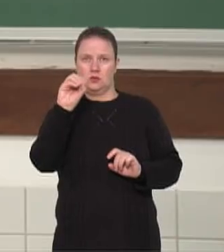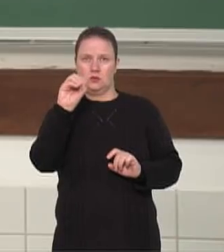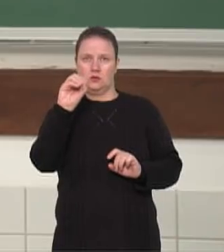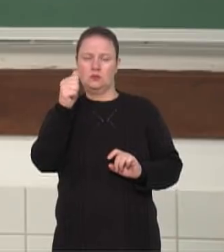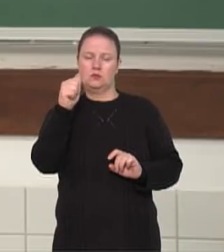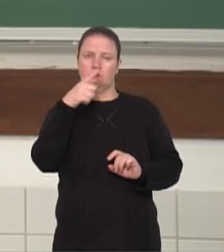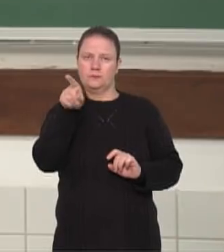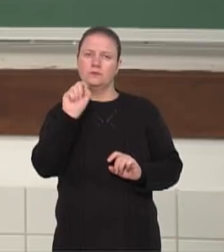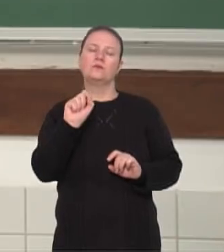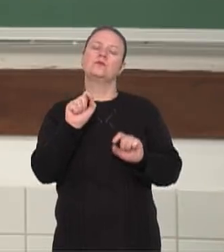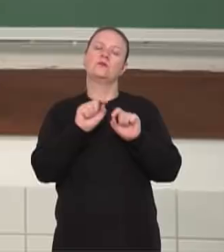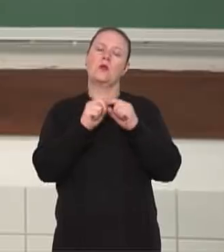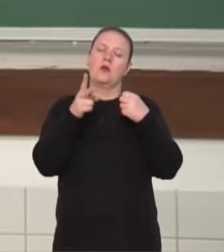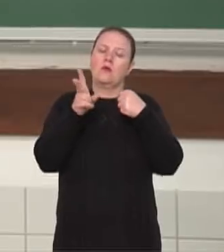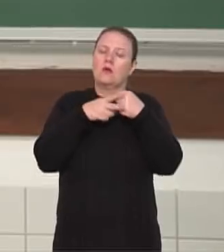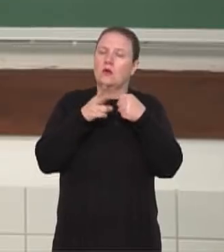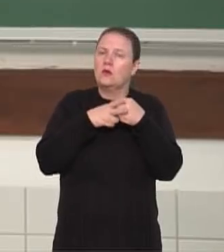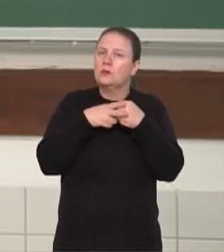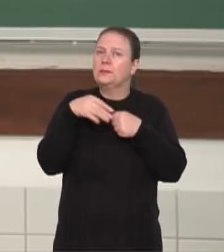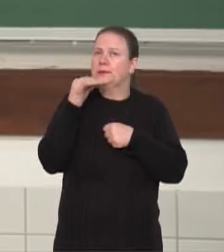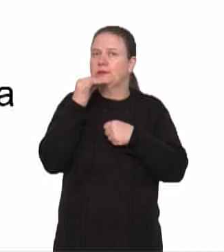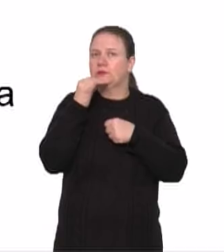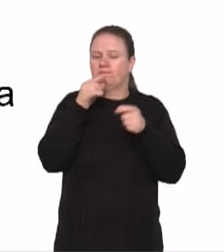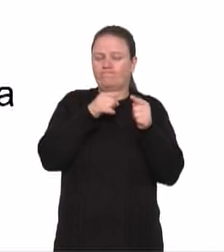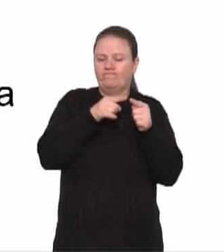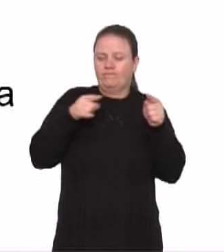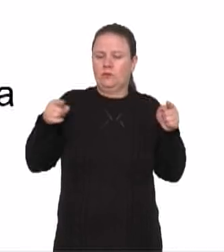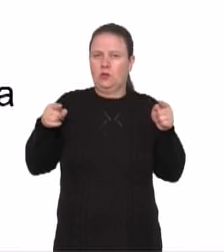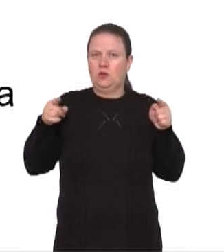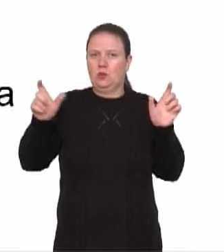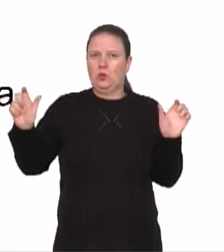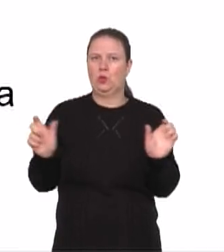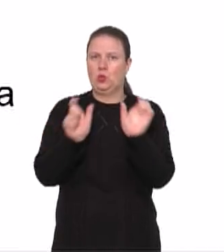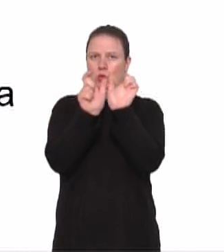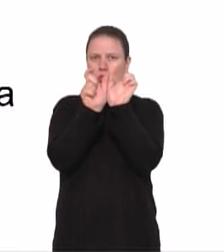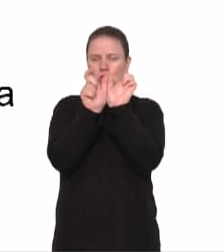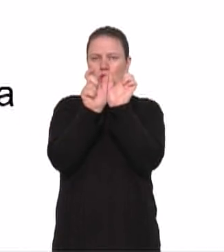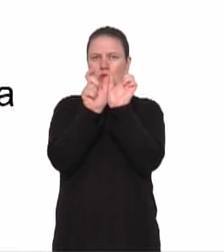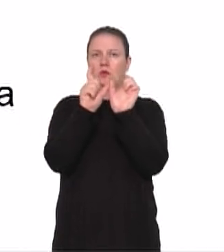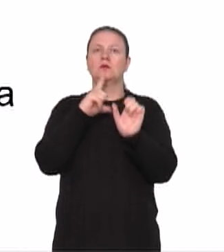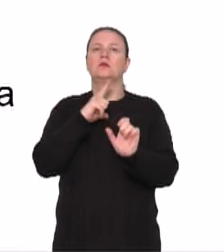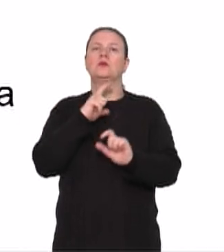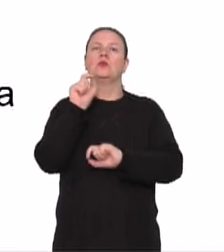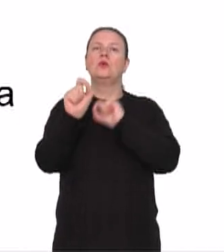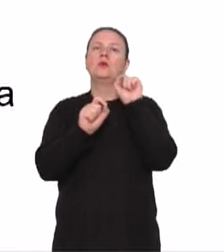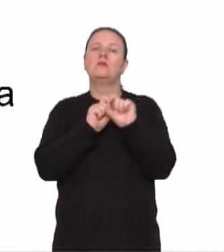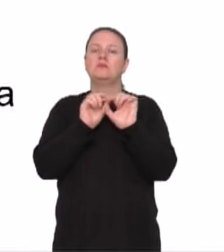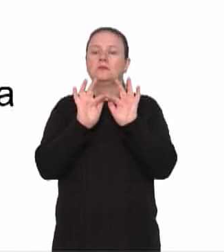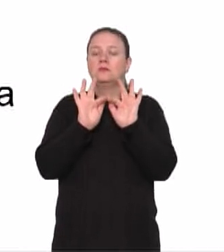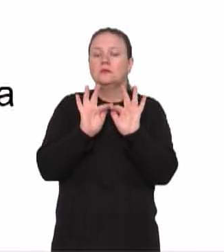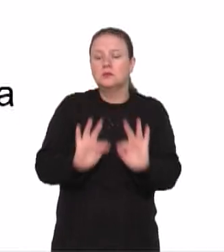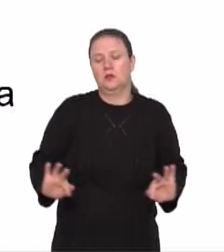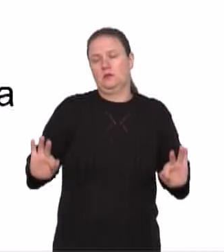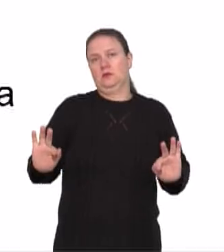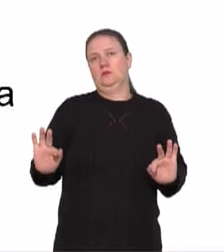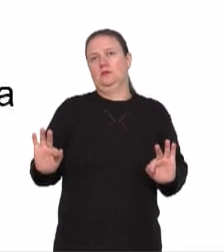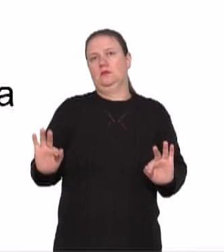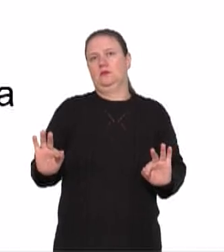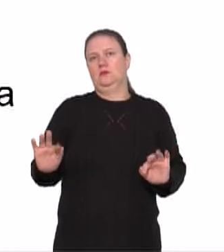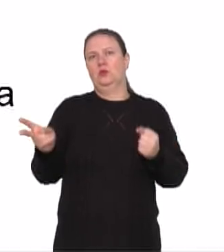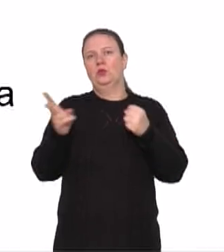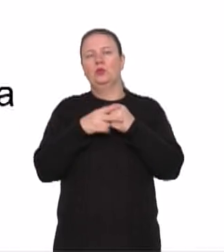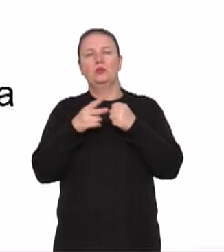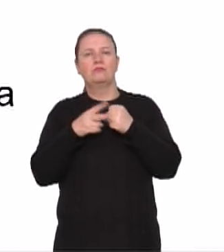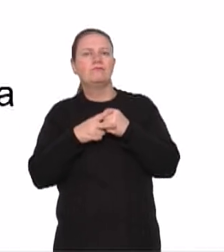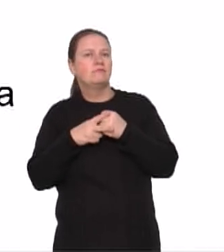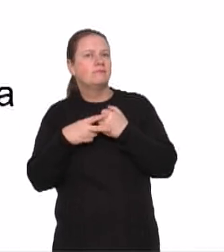certo? Quando eu tenho um período composto por um verbo apenas, eu tenho um período simples, né? Um período composto por um verbo,